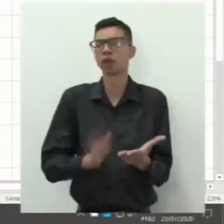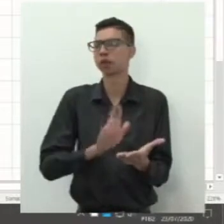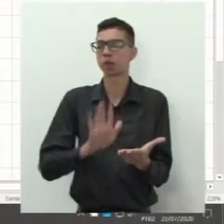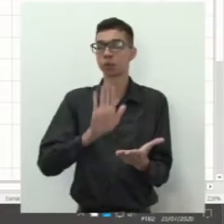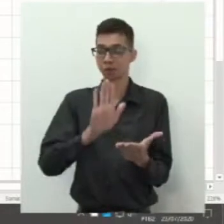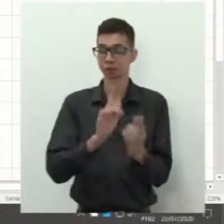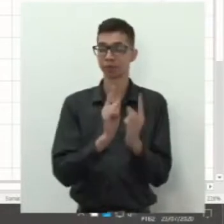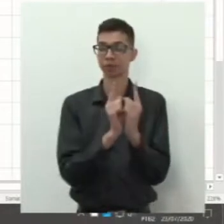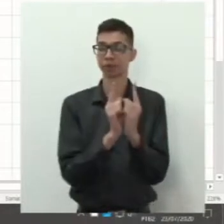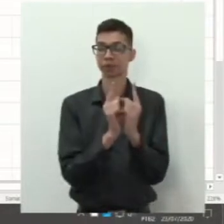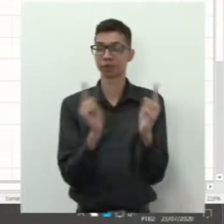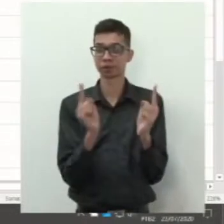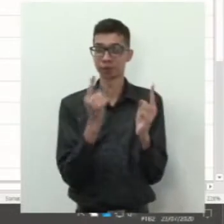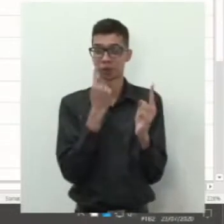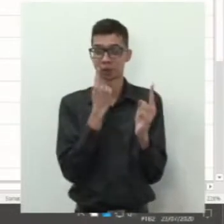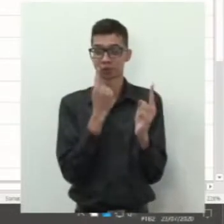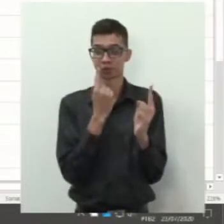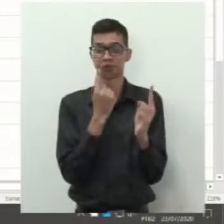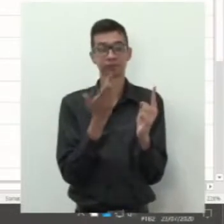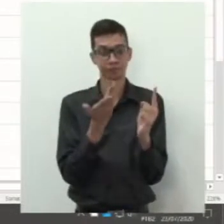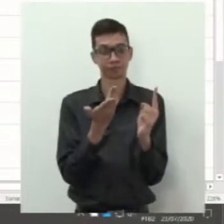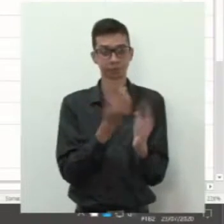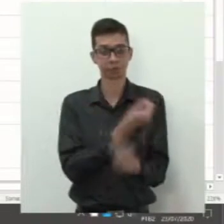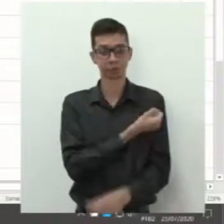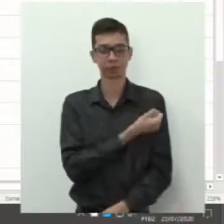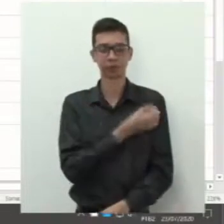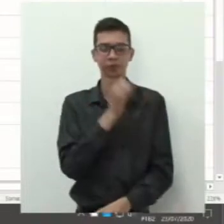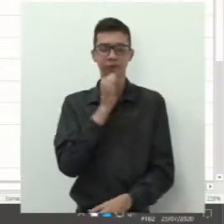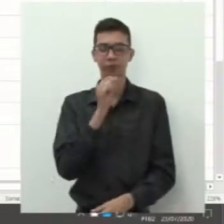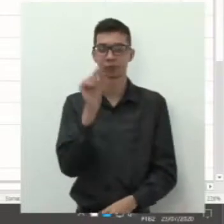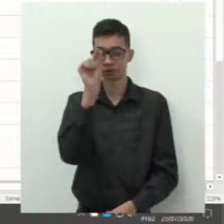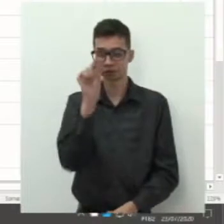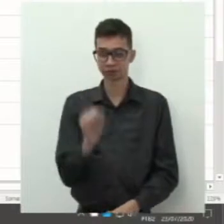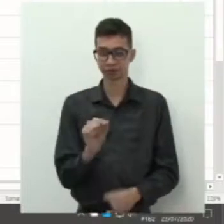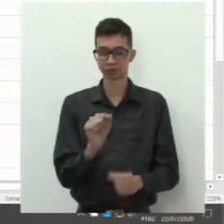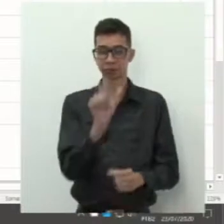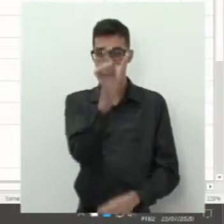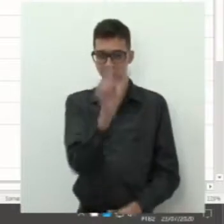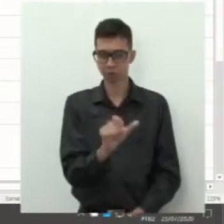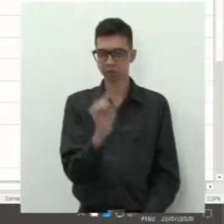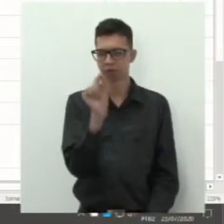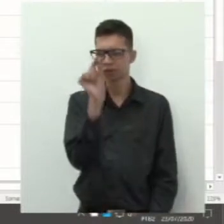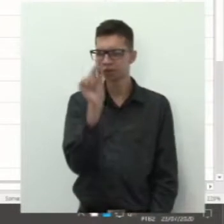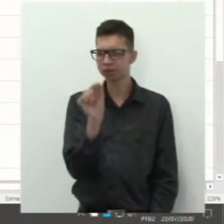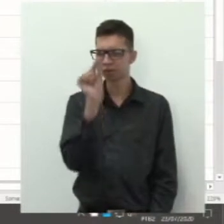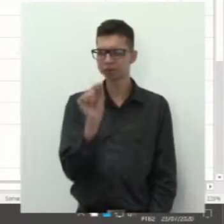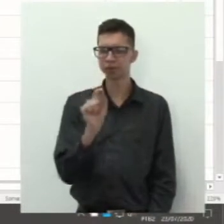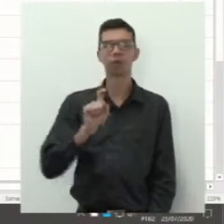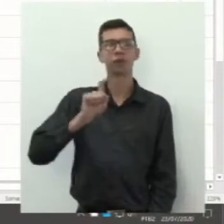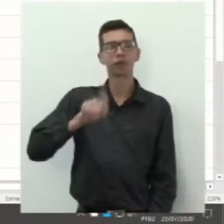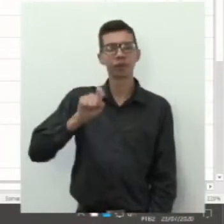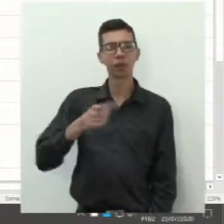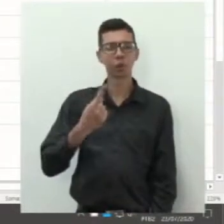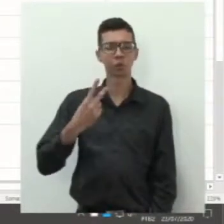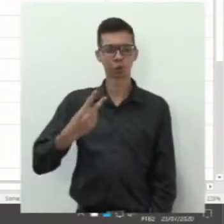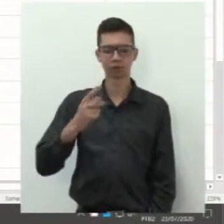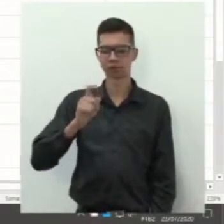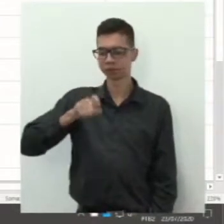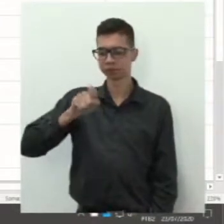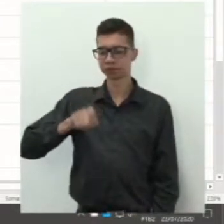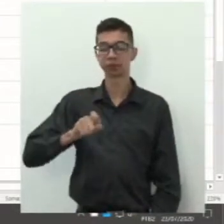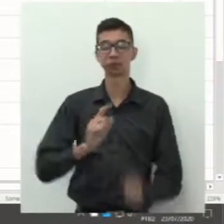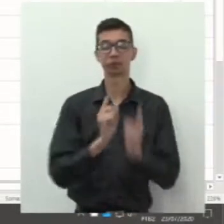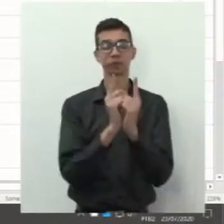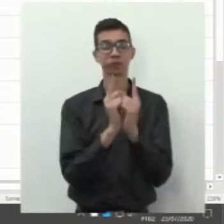a coluna aqui, ó. Dou 2 cliques, ó, o número aparece, tá? Não se preocupe, você não vai perder nada fazendo qualquer uma dessas ações